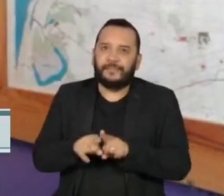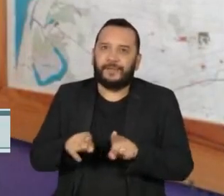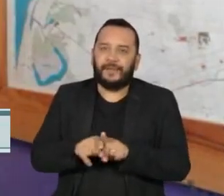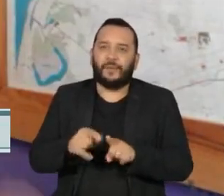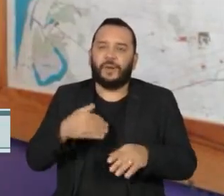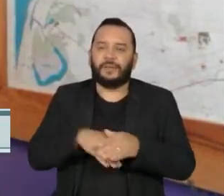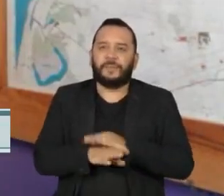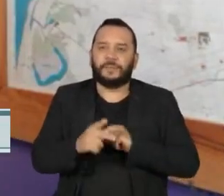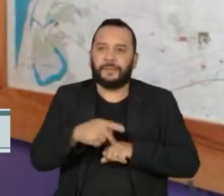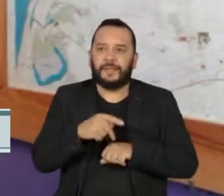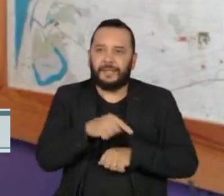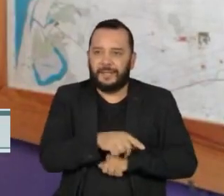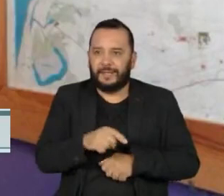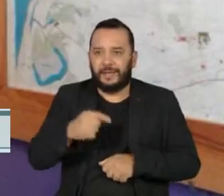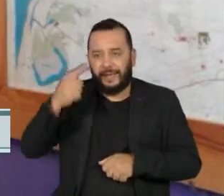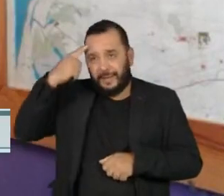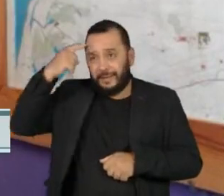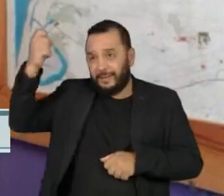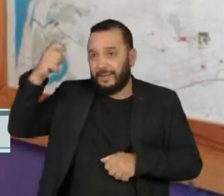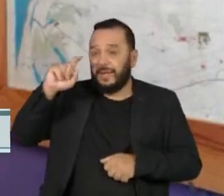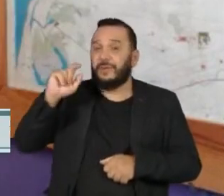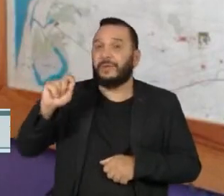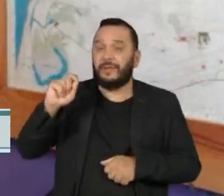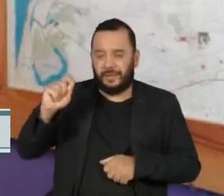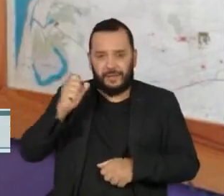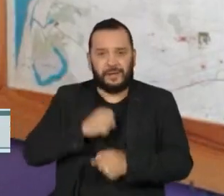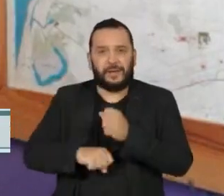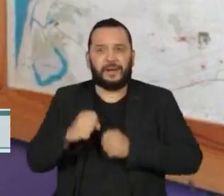a ideia inicial dele surge na virada de